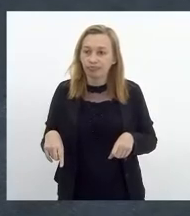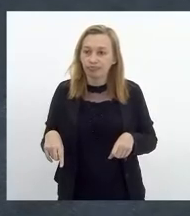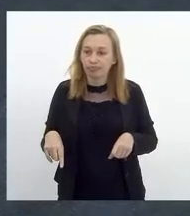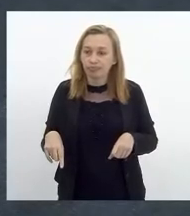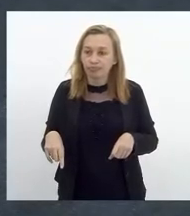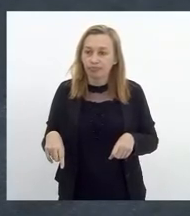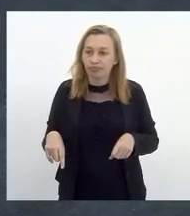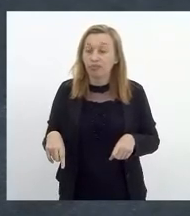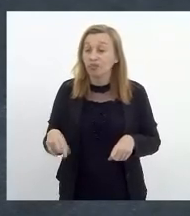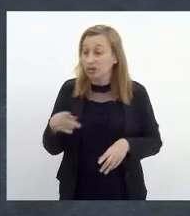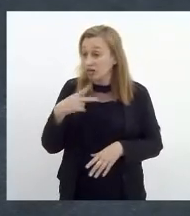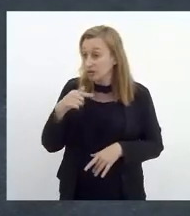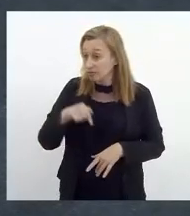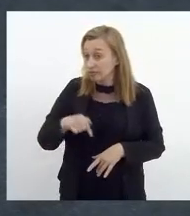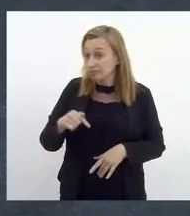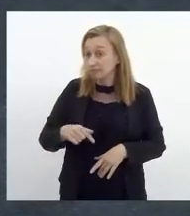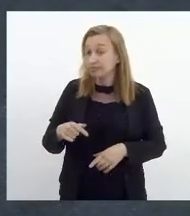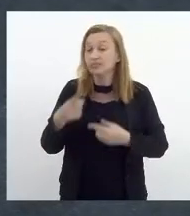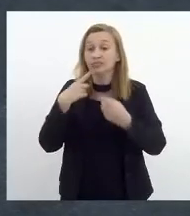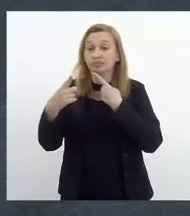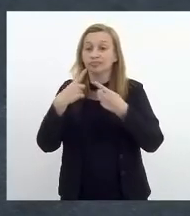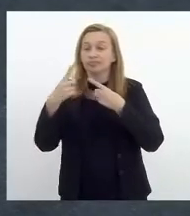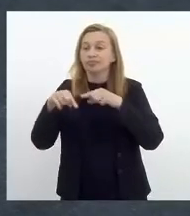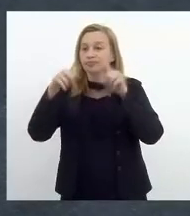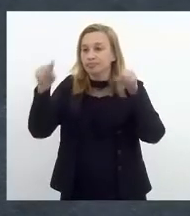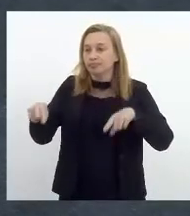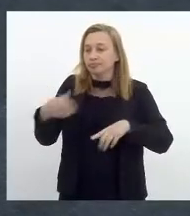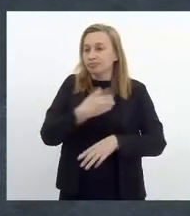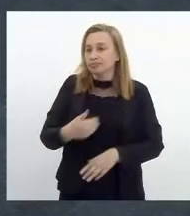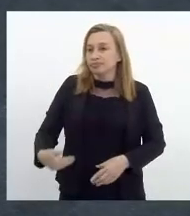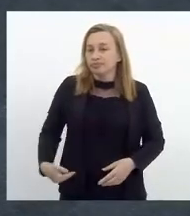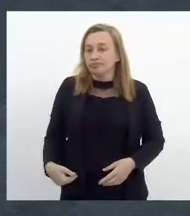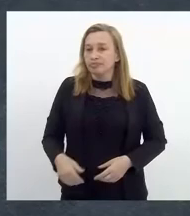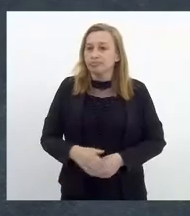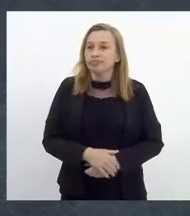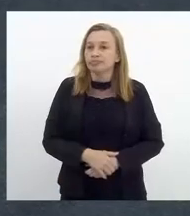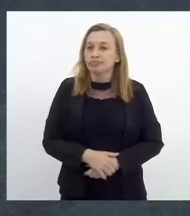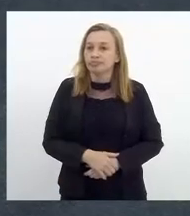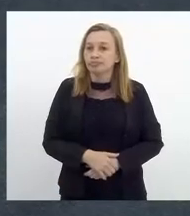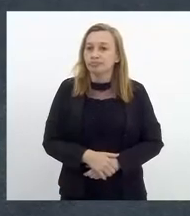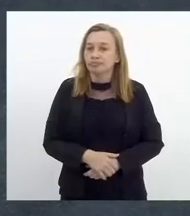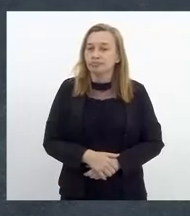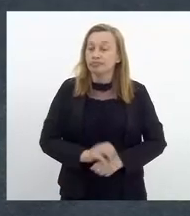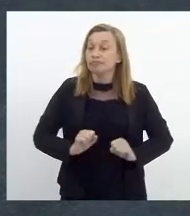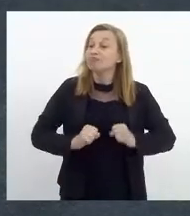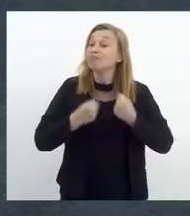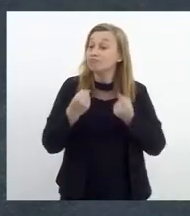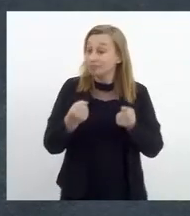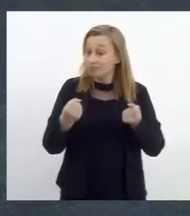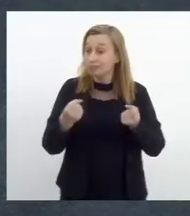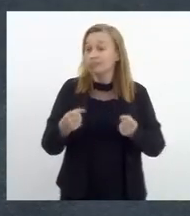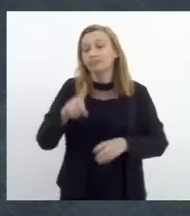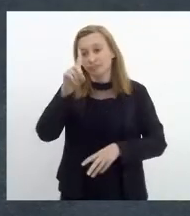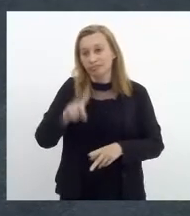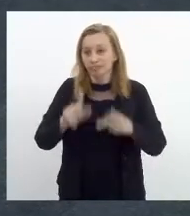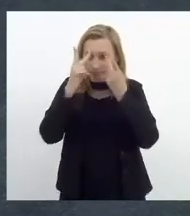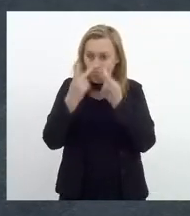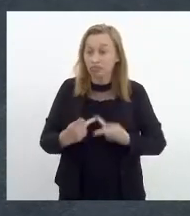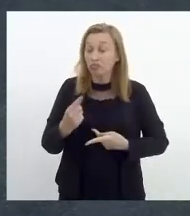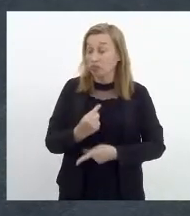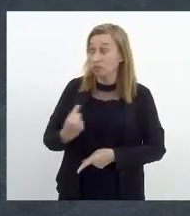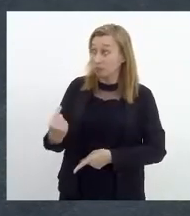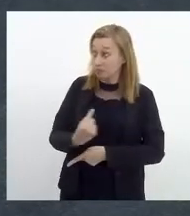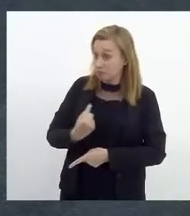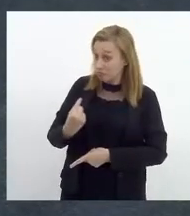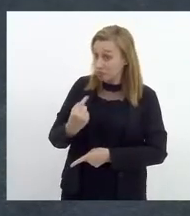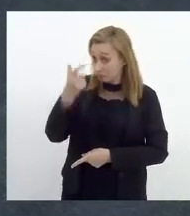quando trazemos aqui o debate dos servidores e das servidoras públicas e defensores dos direitos humanos, como nós